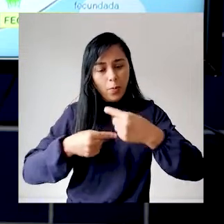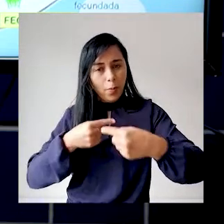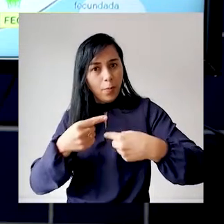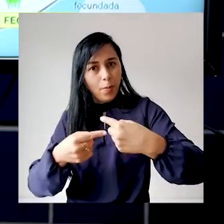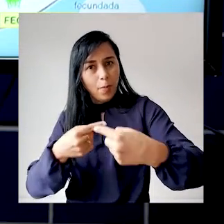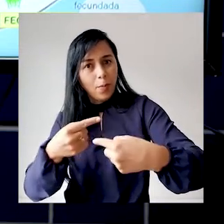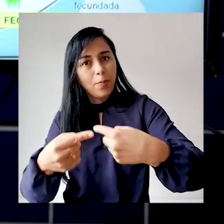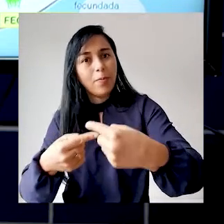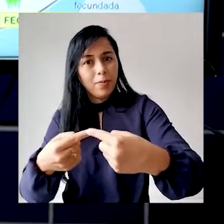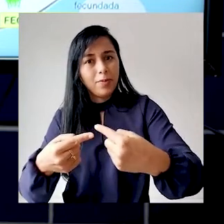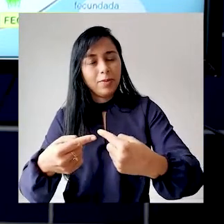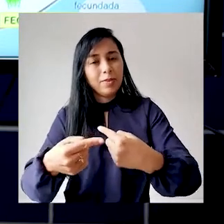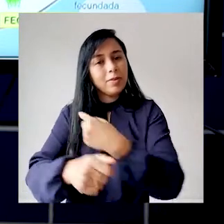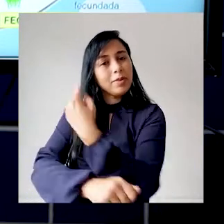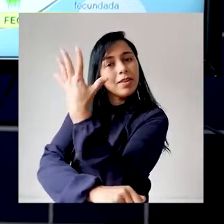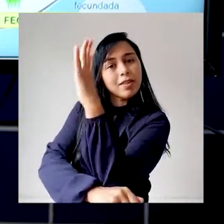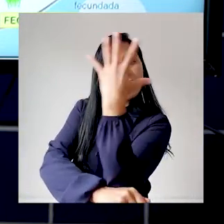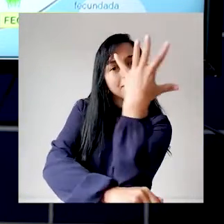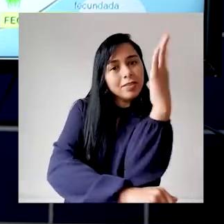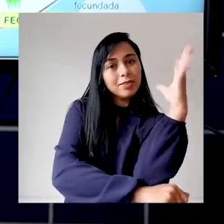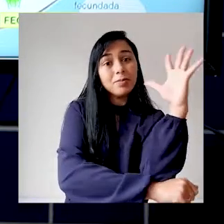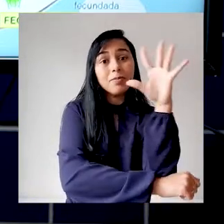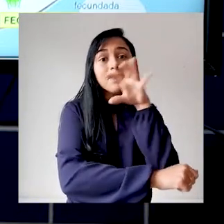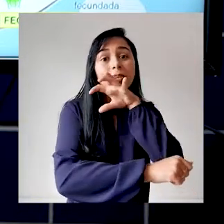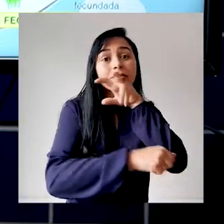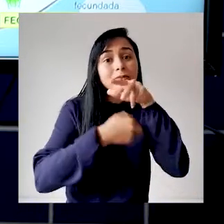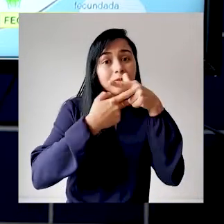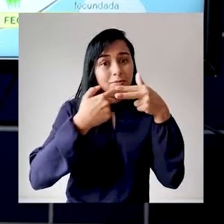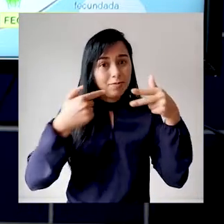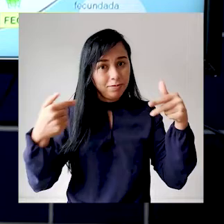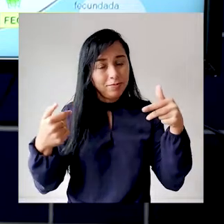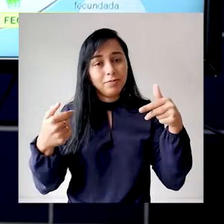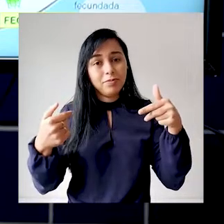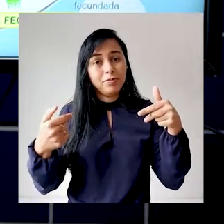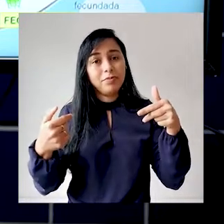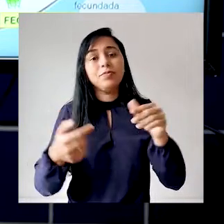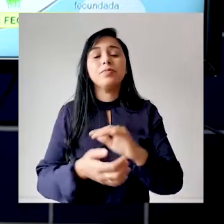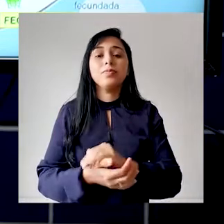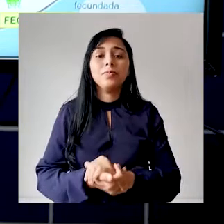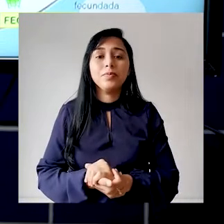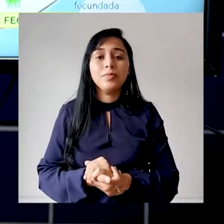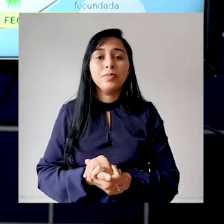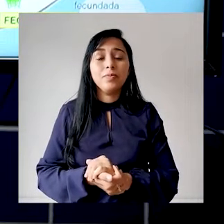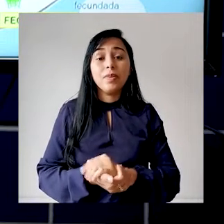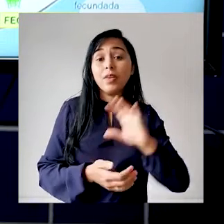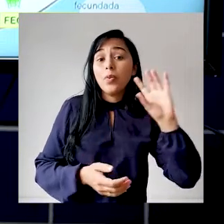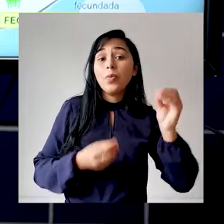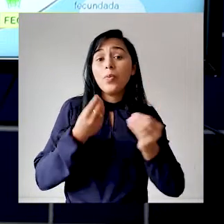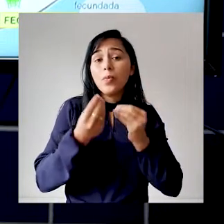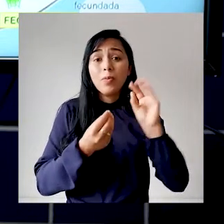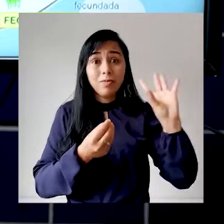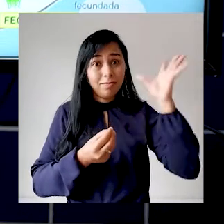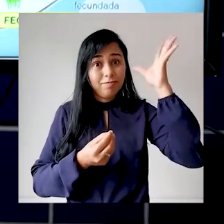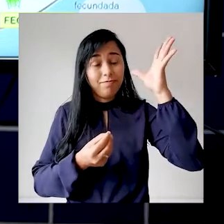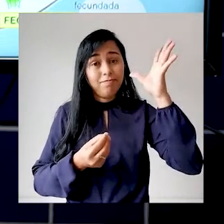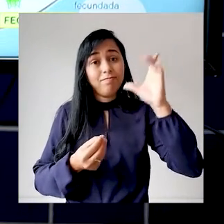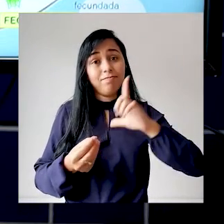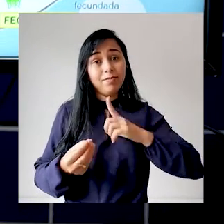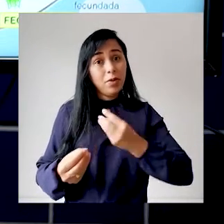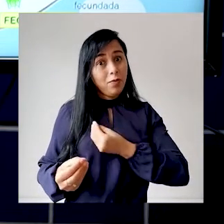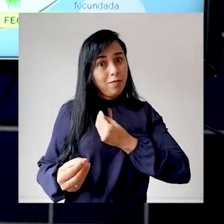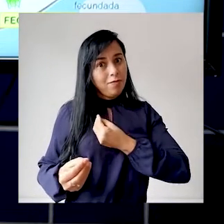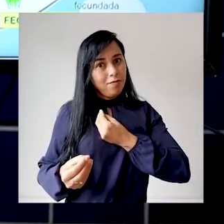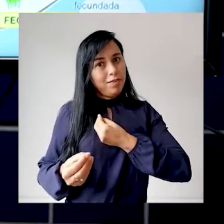reprodução sexuada das plantas e dos animais. Na reprodução sexuada, nós teremos dois